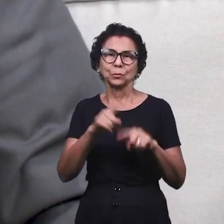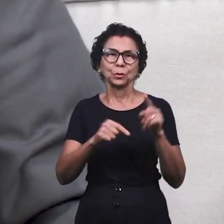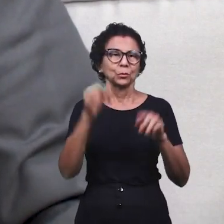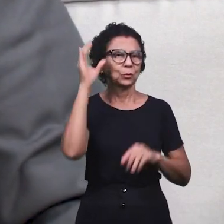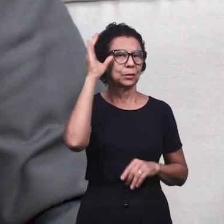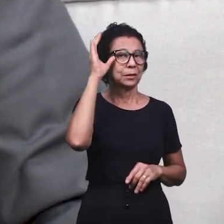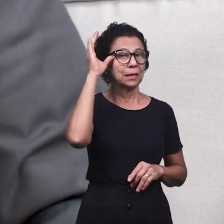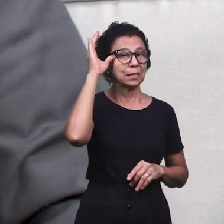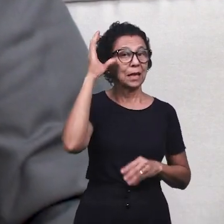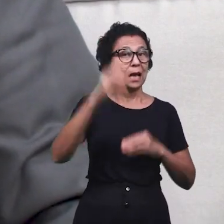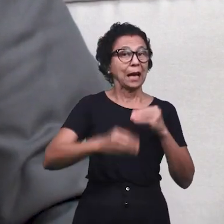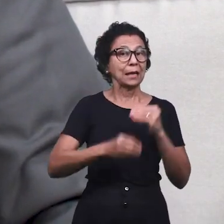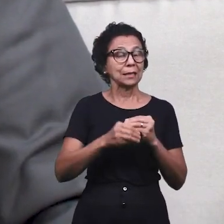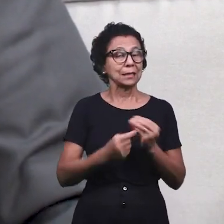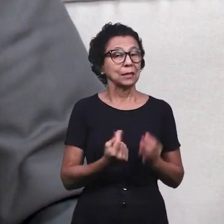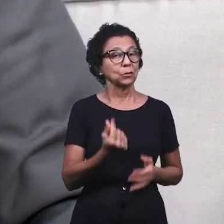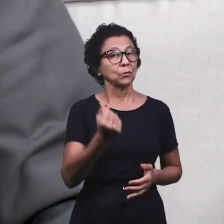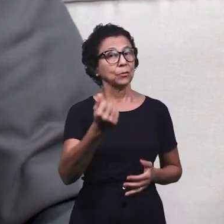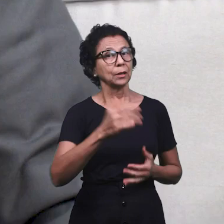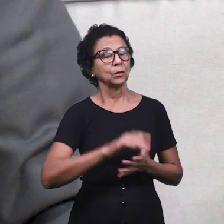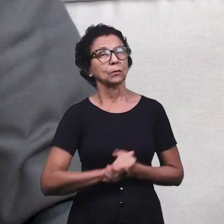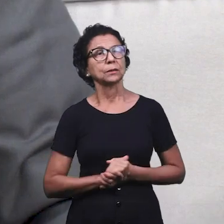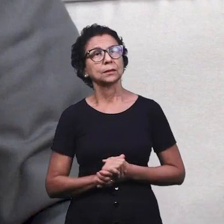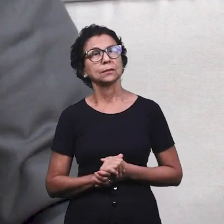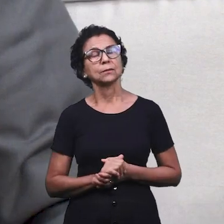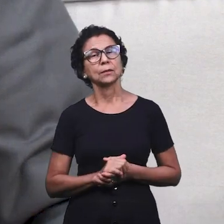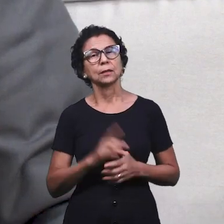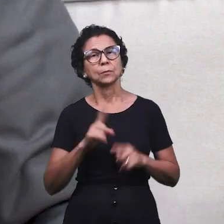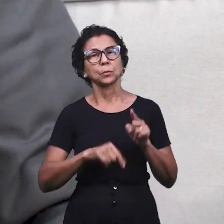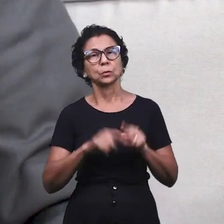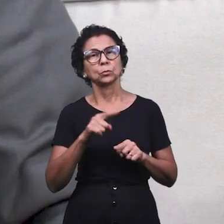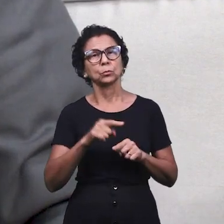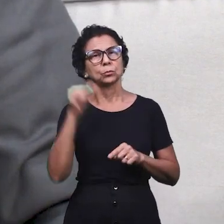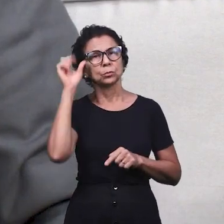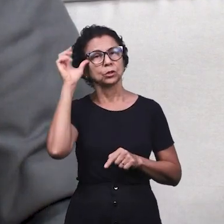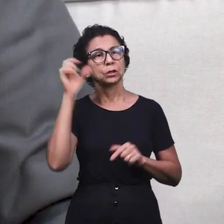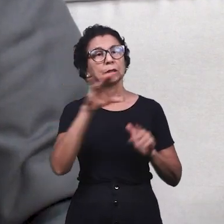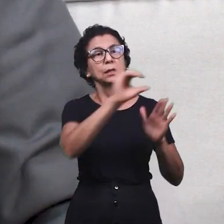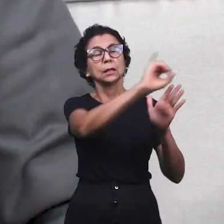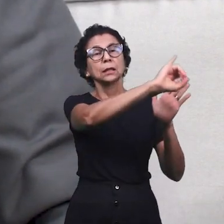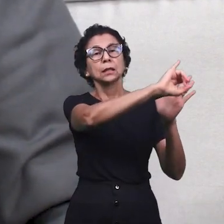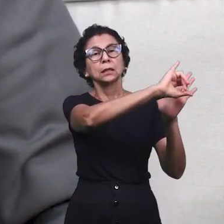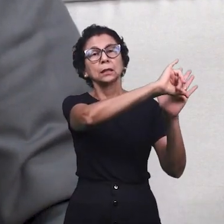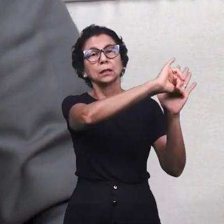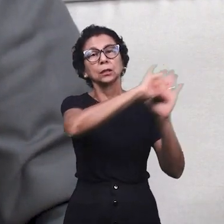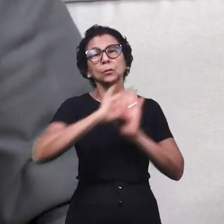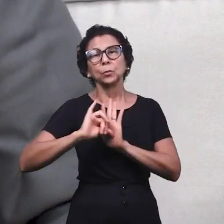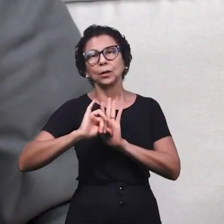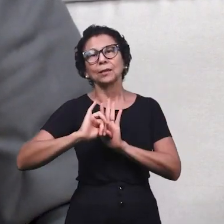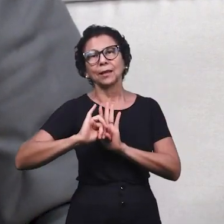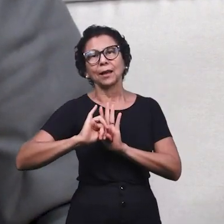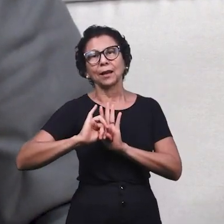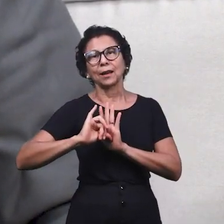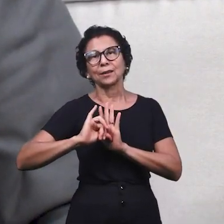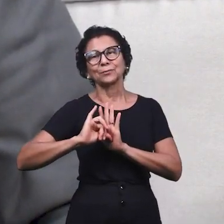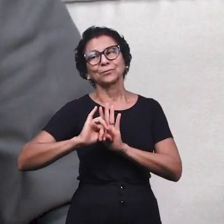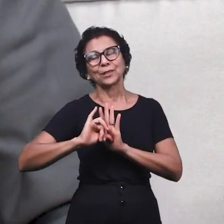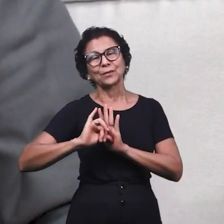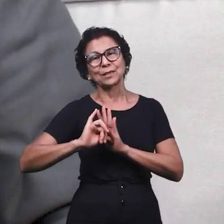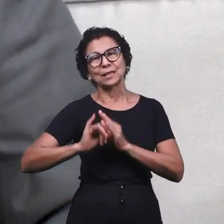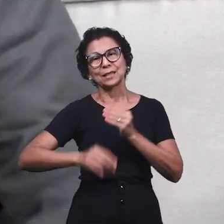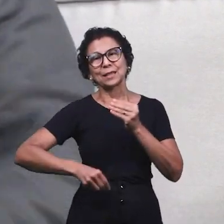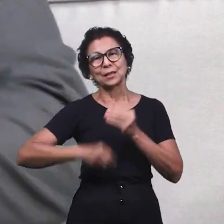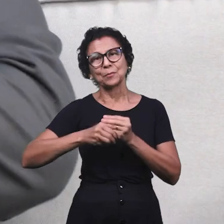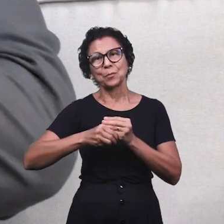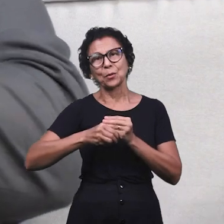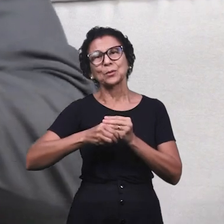de antidumping. Então, por exemplo, você vai importar um certo tipo de produto da China. Se você for importar da China, você vai ter esse acréscimo de